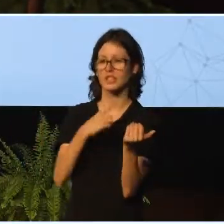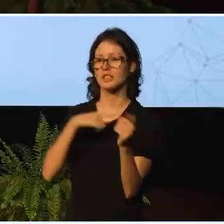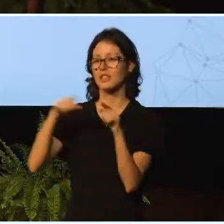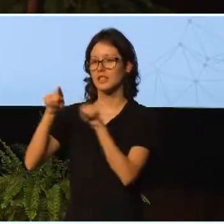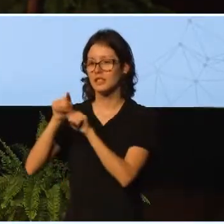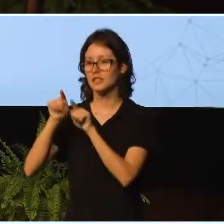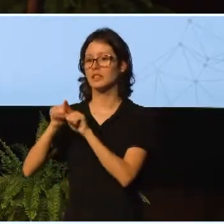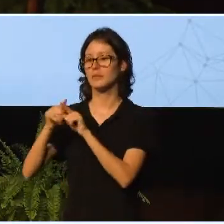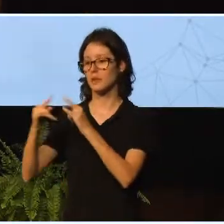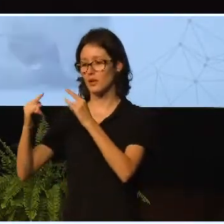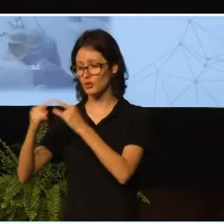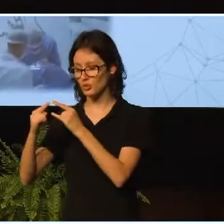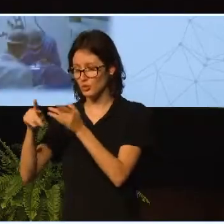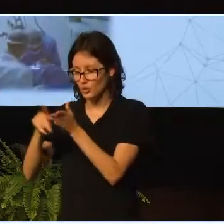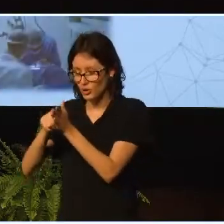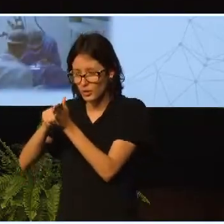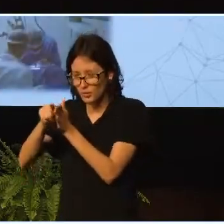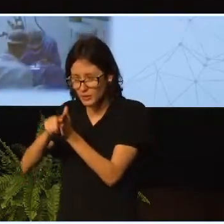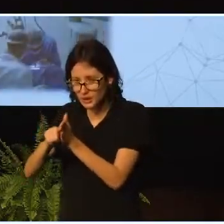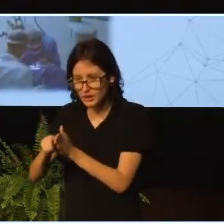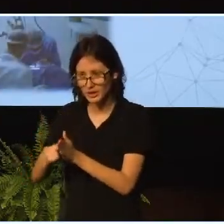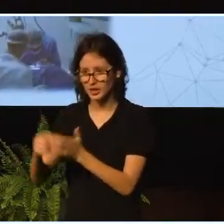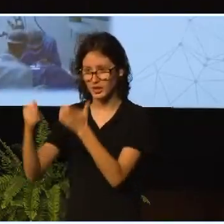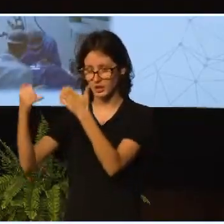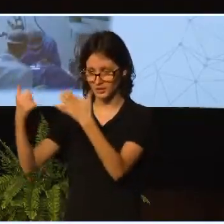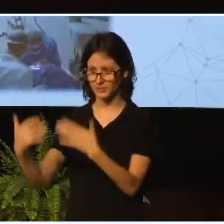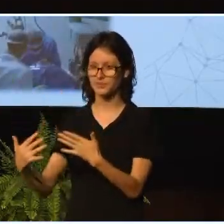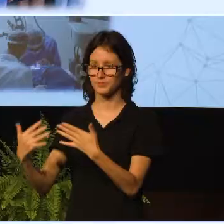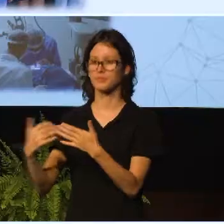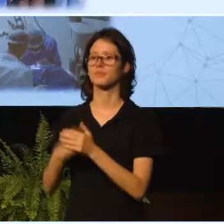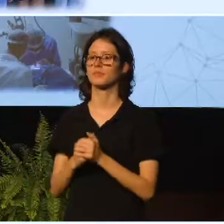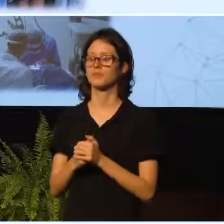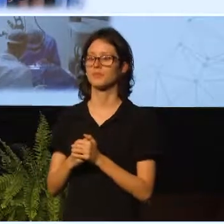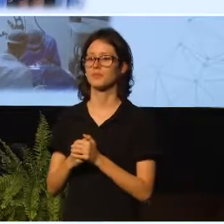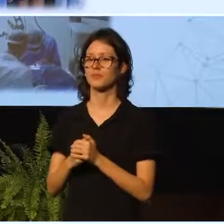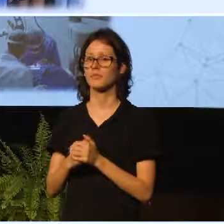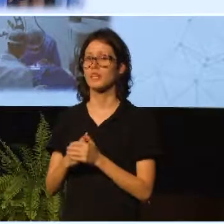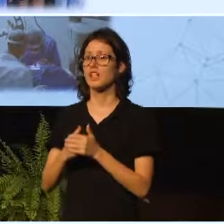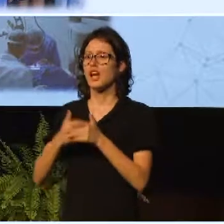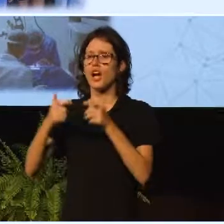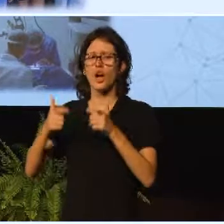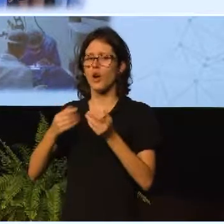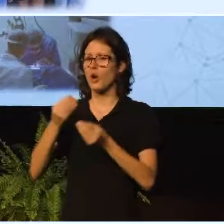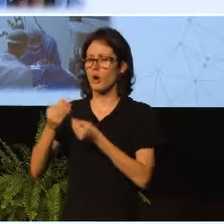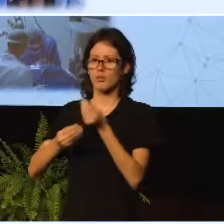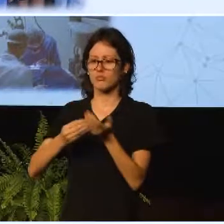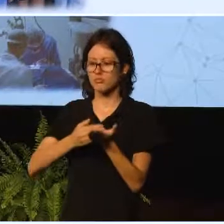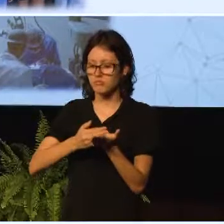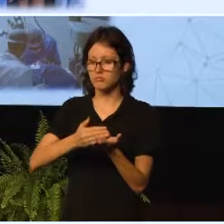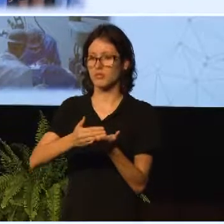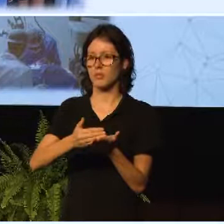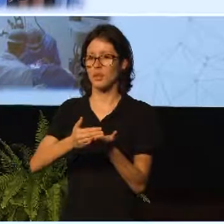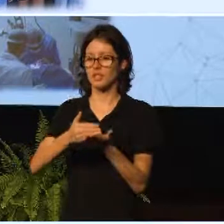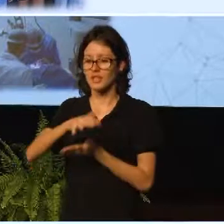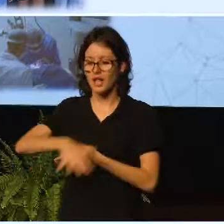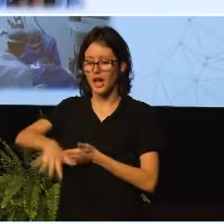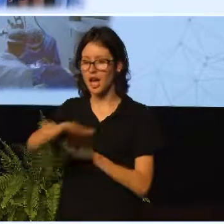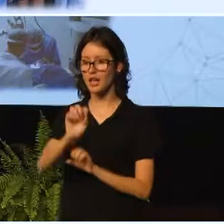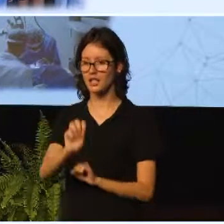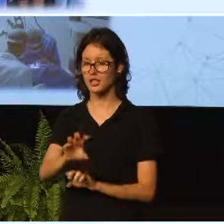temos o nosso instituto de pesquisa, que eu vou explicar um pouco. Onde começa nossa atividade de